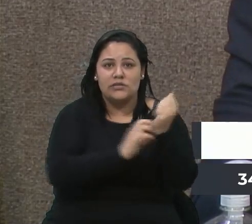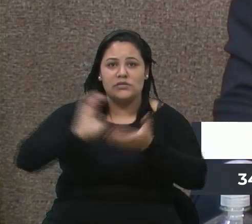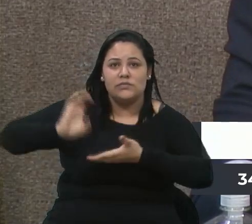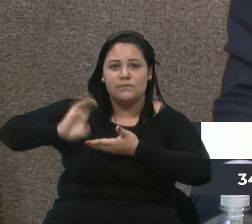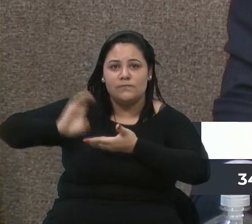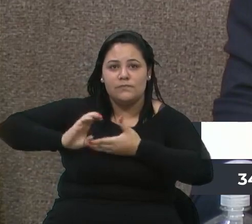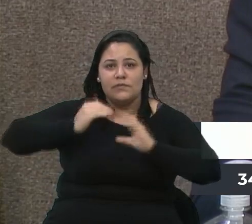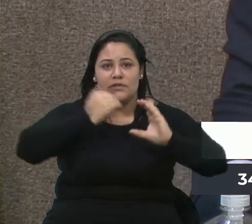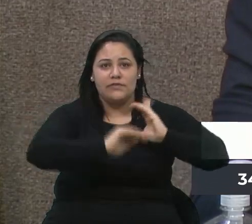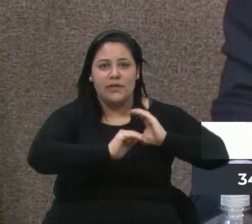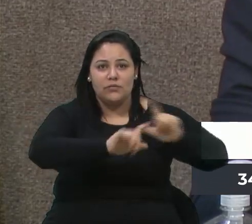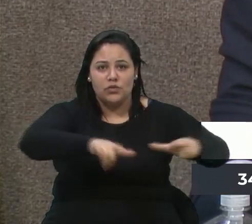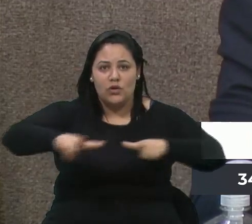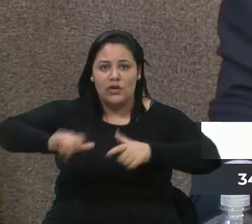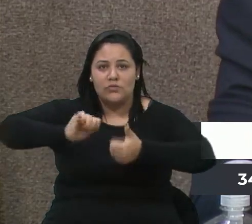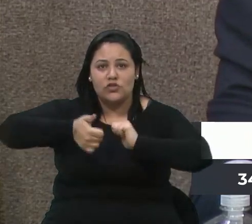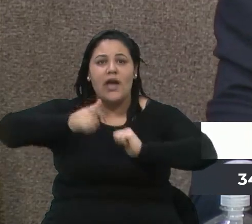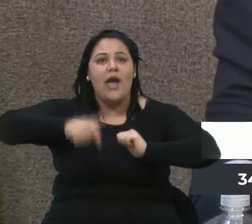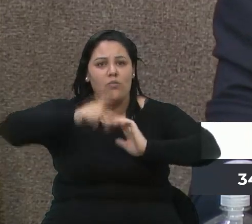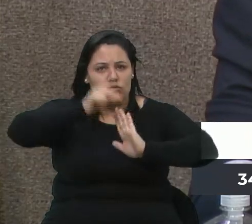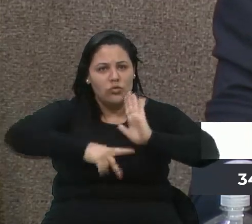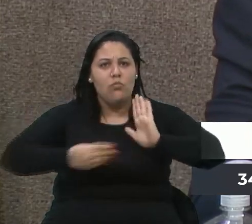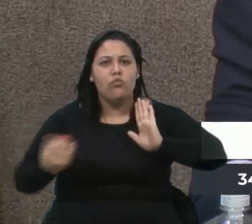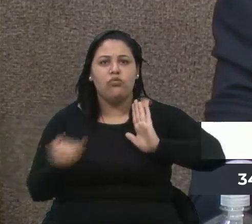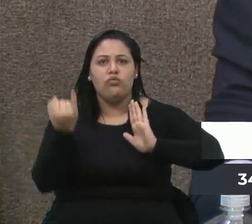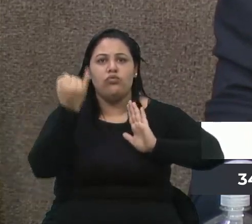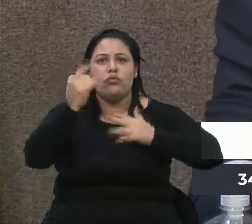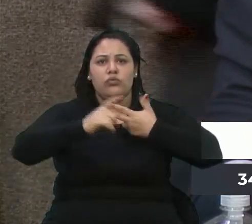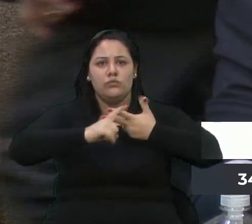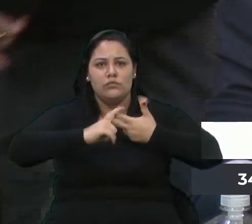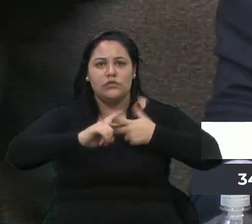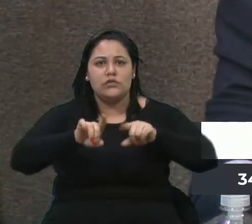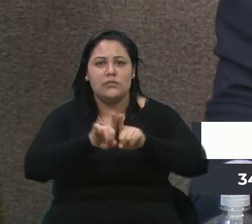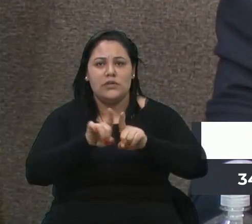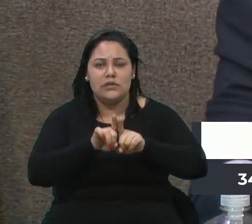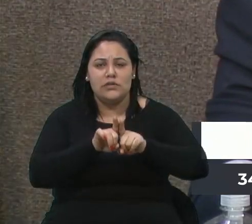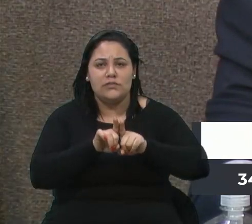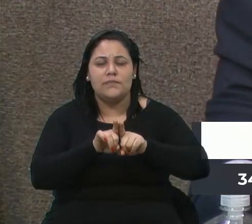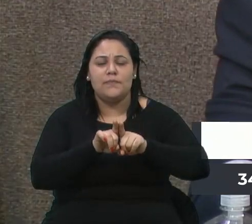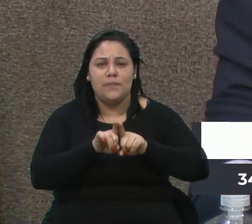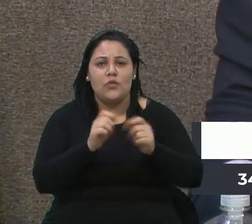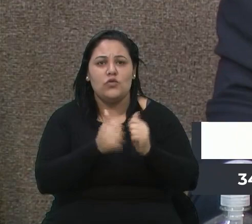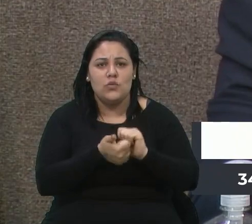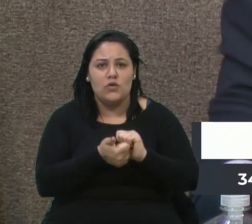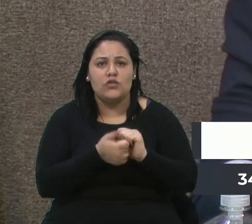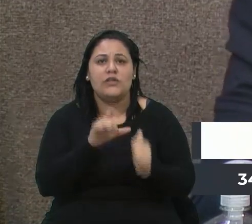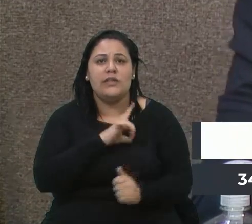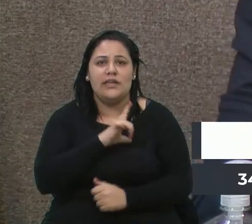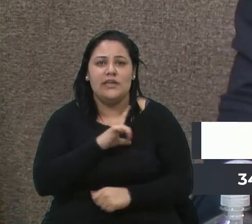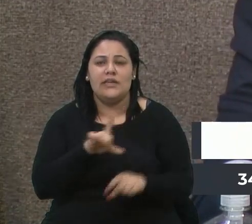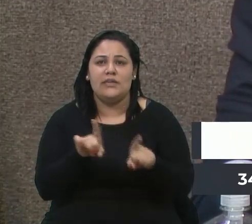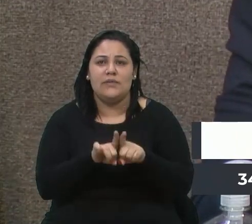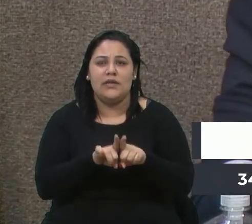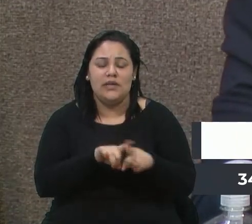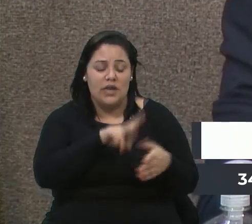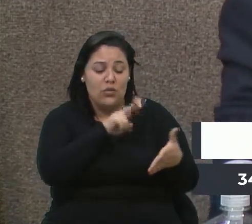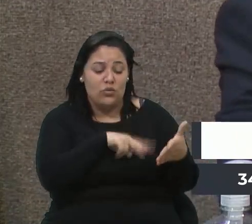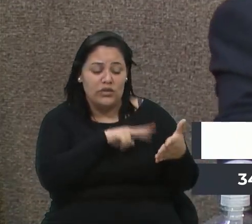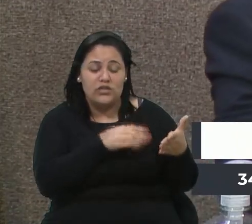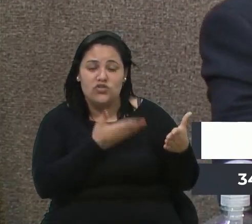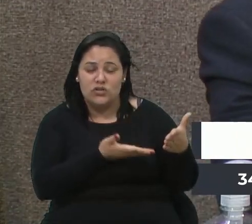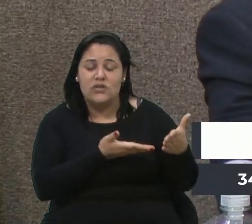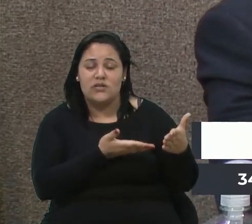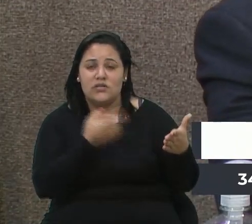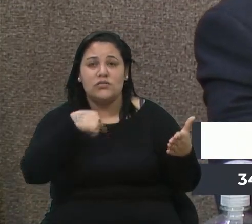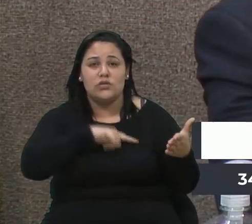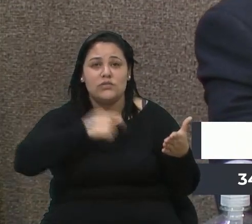entidades esportivas. É um projeto muito importante do Executivo, a lei do FIESPORT. Tendo lido aqui, nós